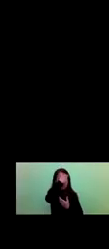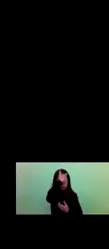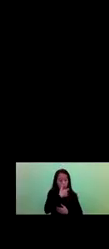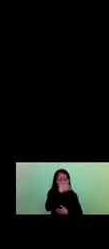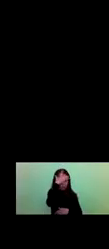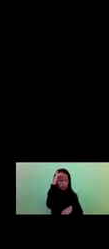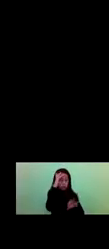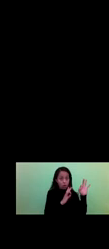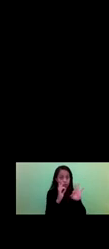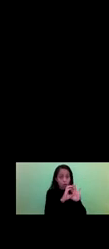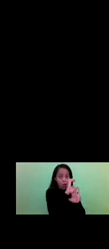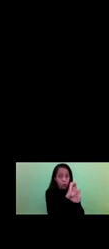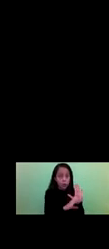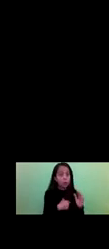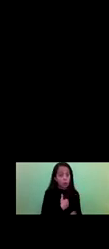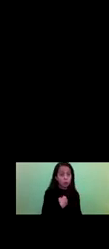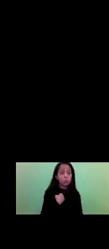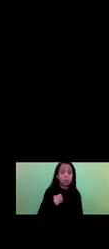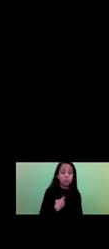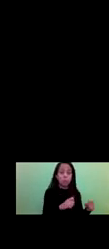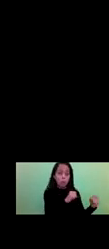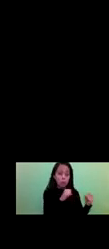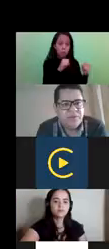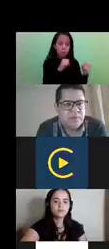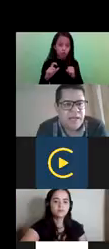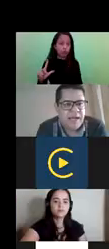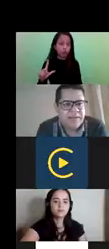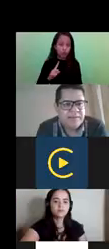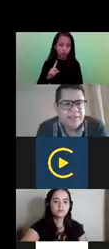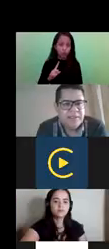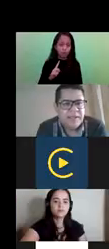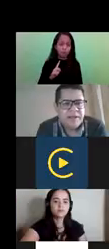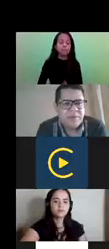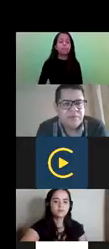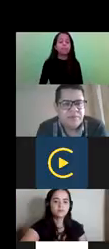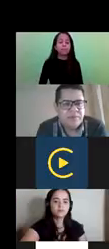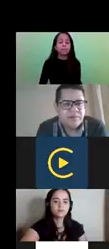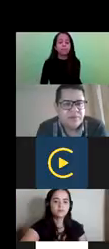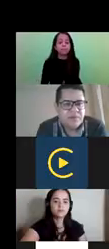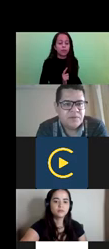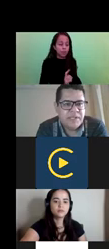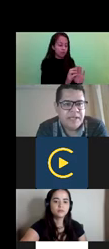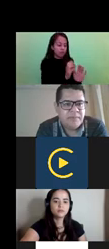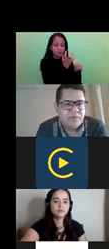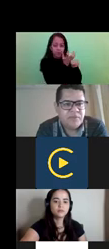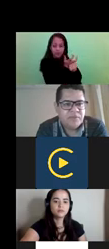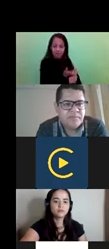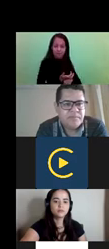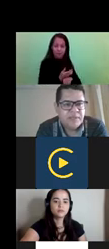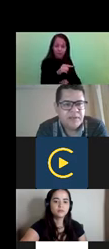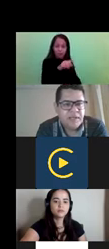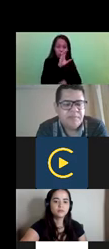A matriz curricular, né, quando